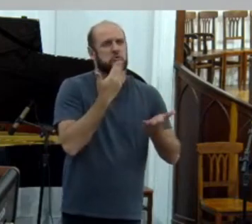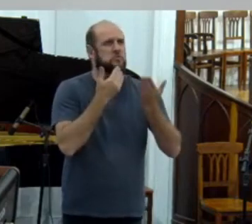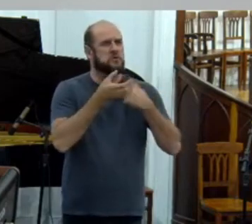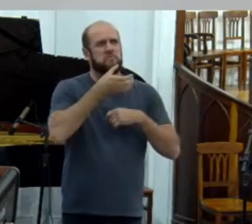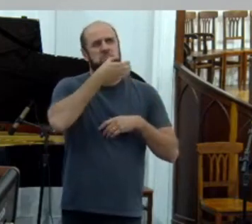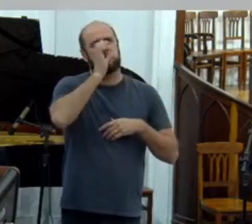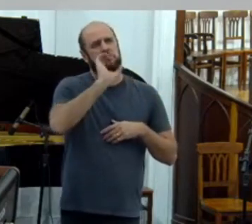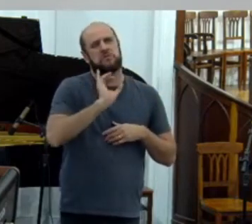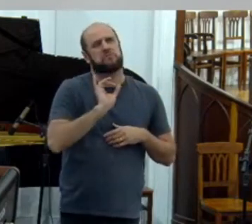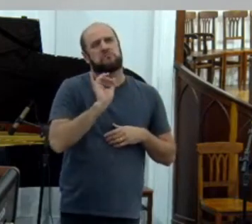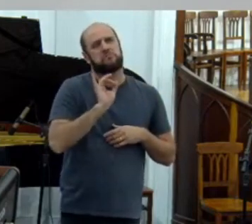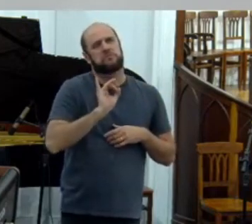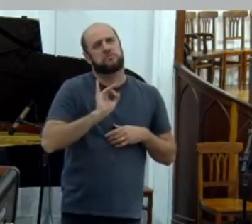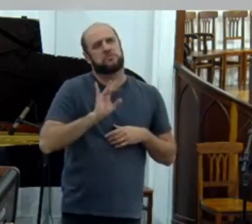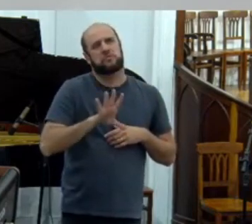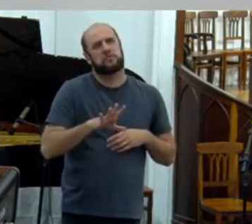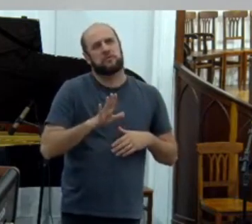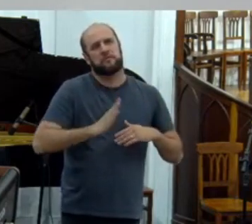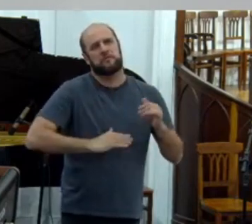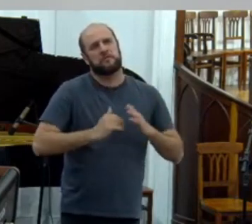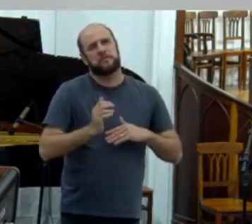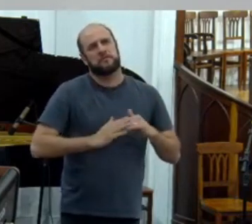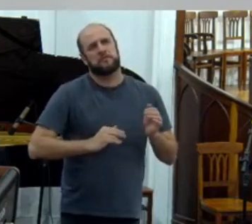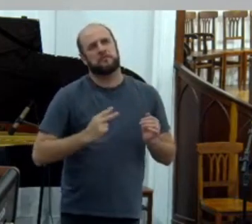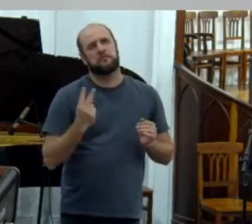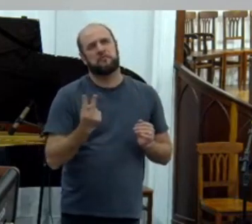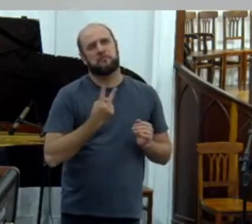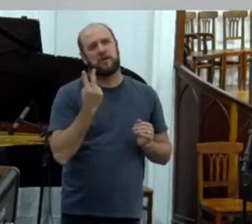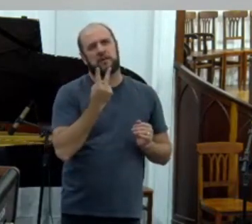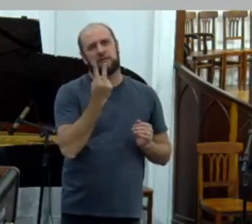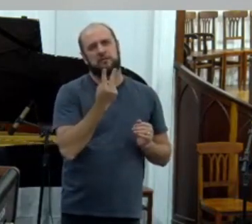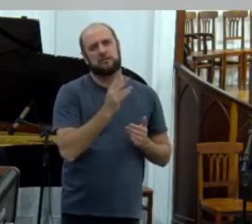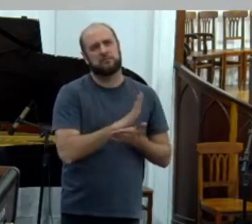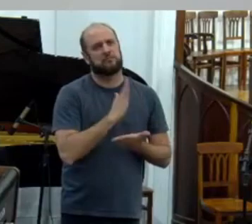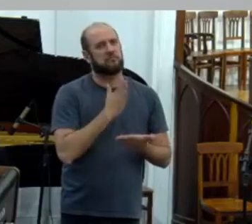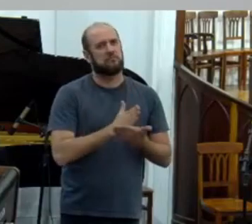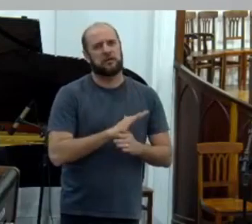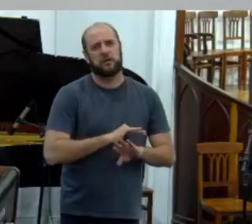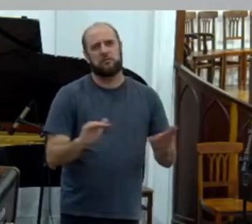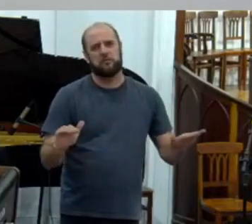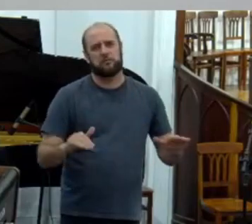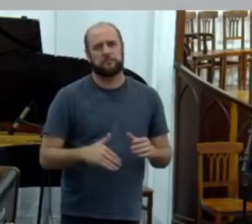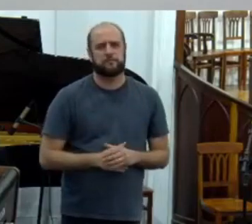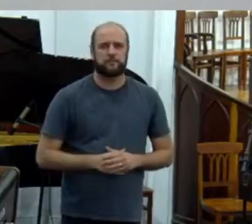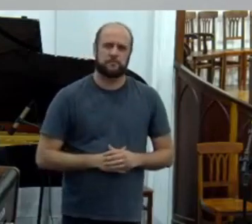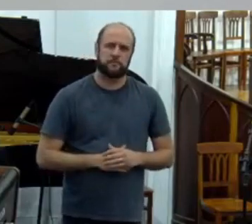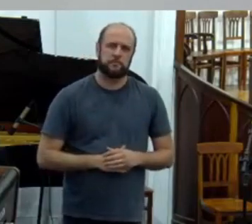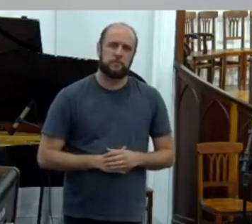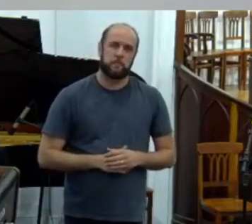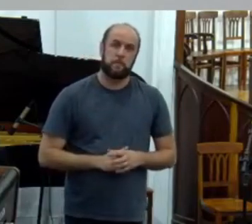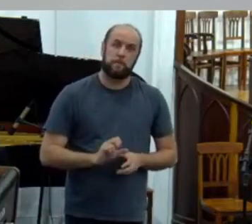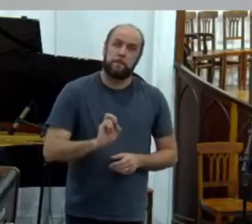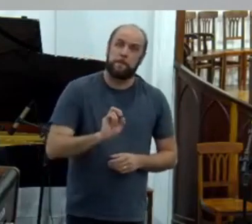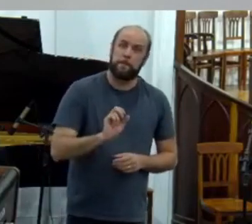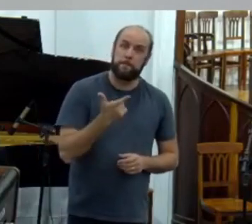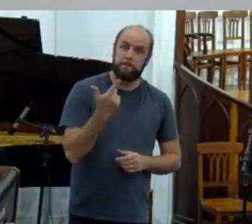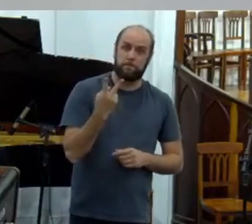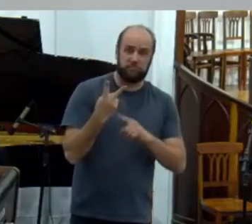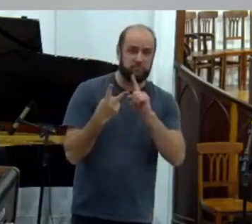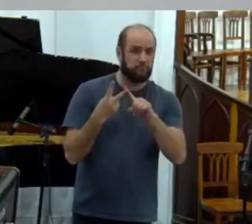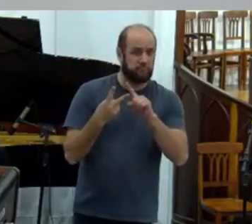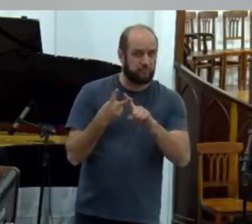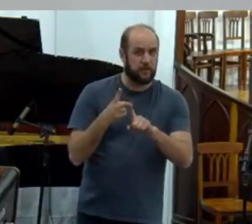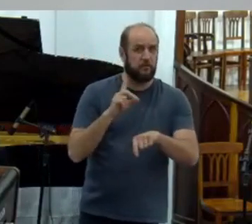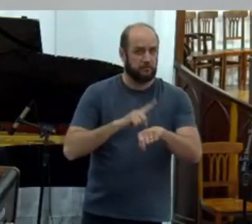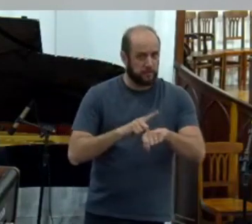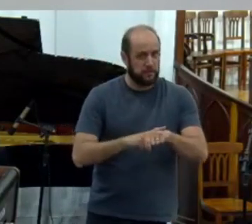bebamos, simplesmente os nossos atos têm valor e nada mais. E a outra perspectiva é de que o tempo e as ações